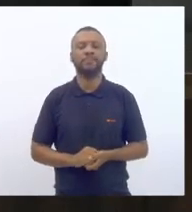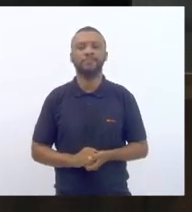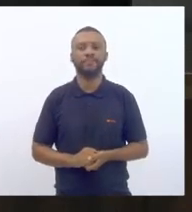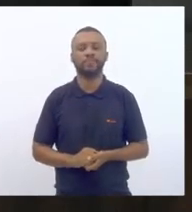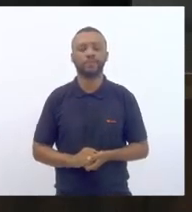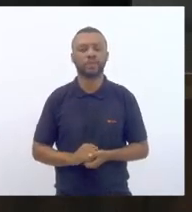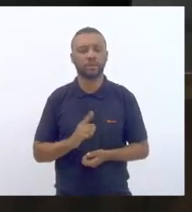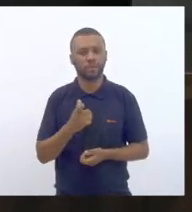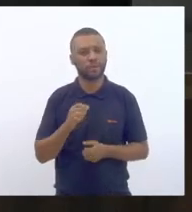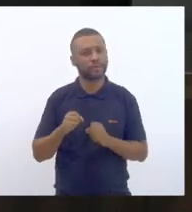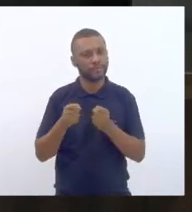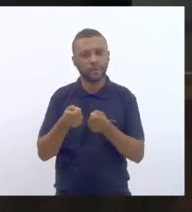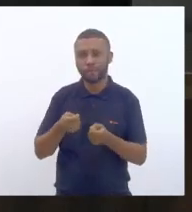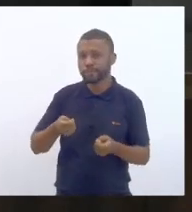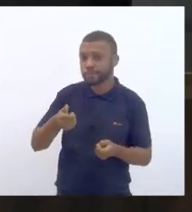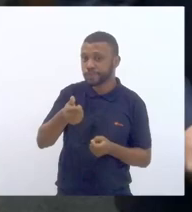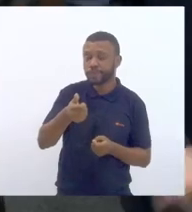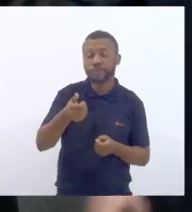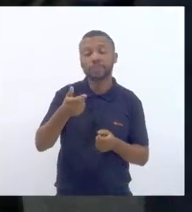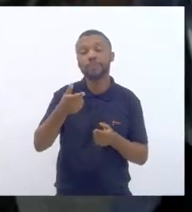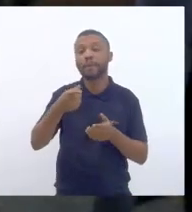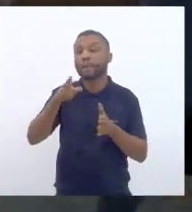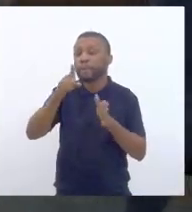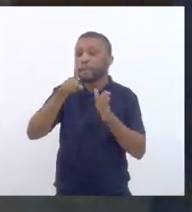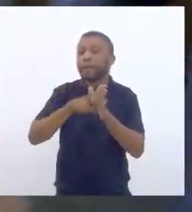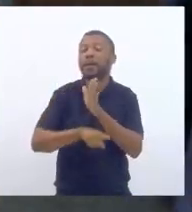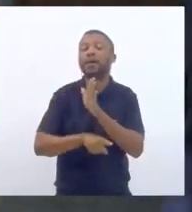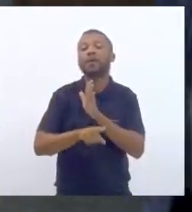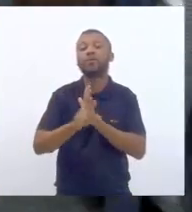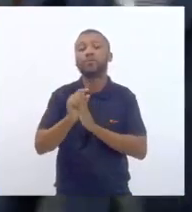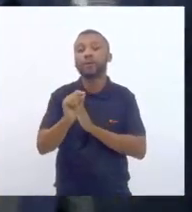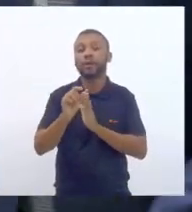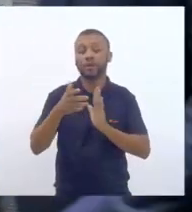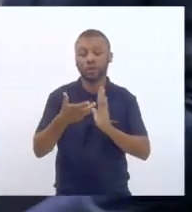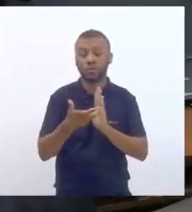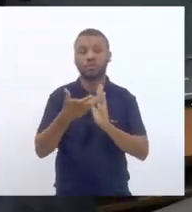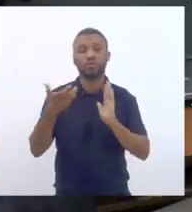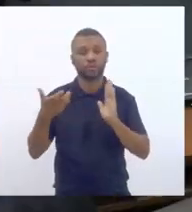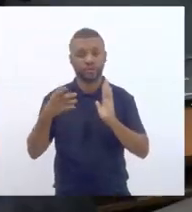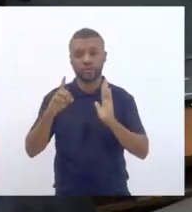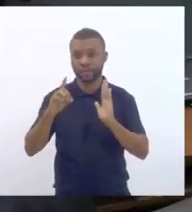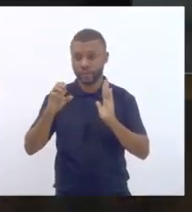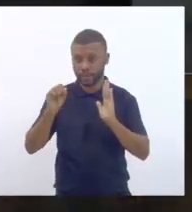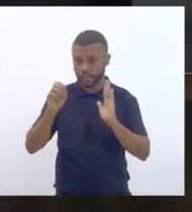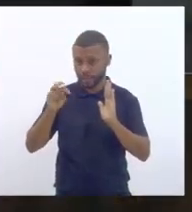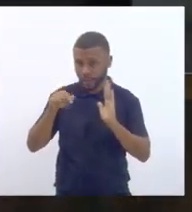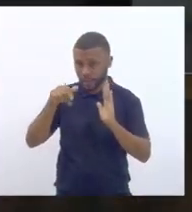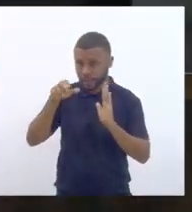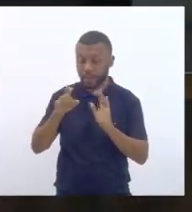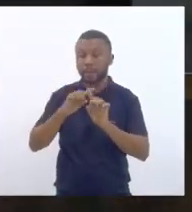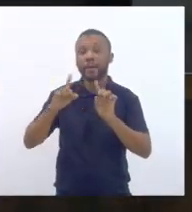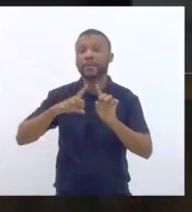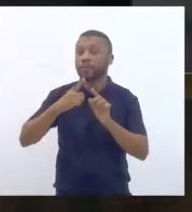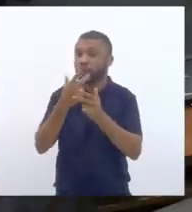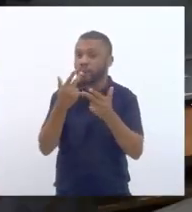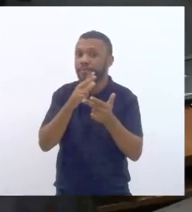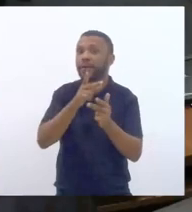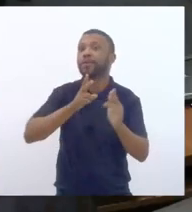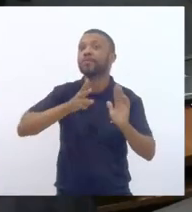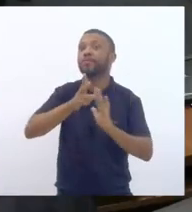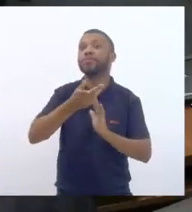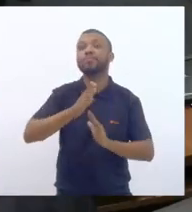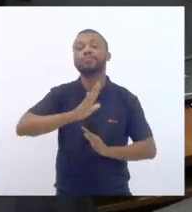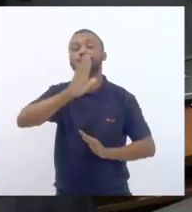o benefício, salvo os destaques. Não, mas tem uma questão que vai ser mantida. Então, senhor